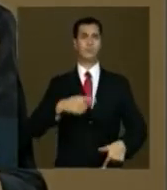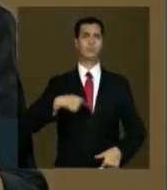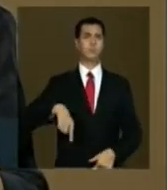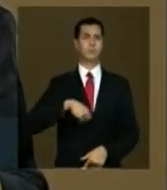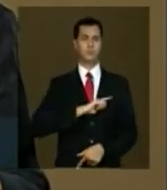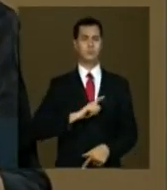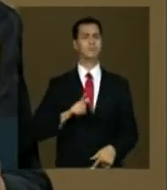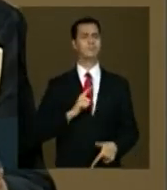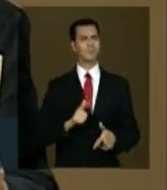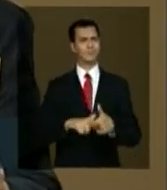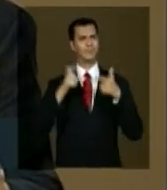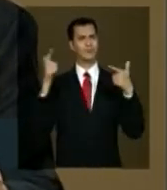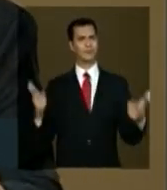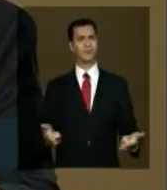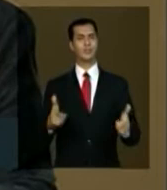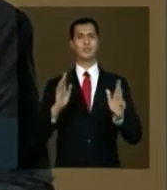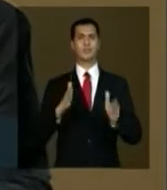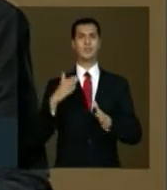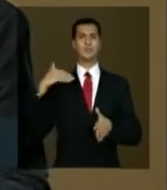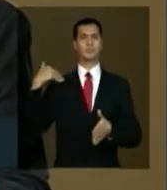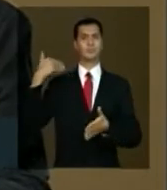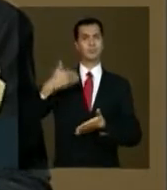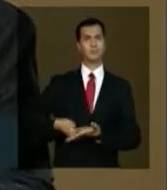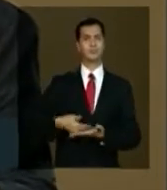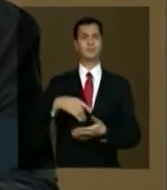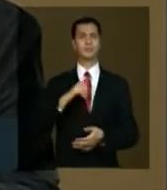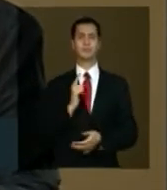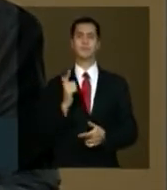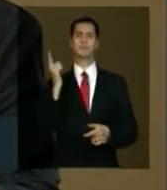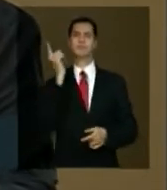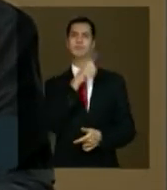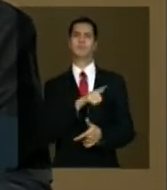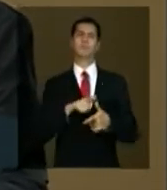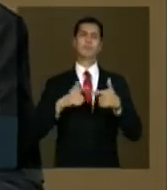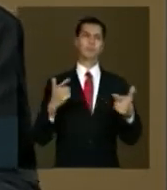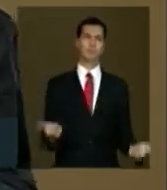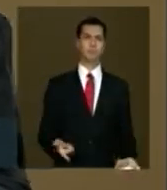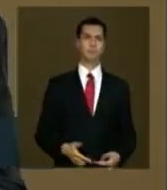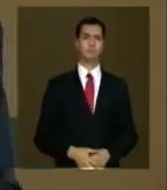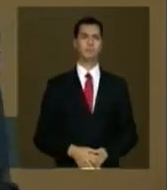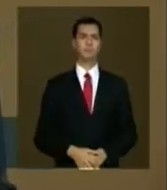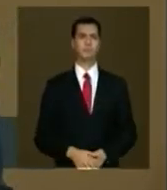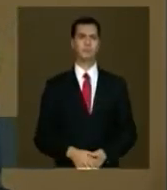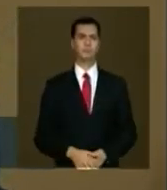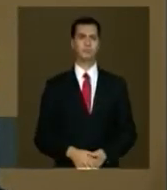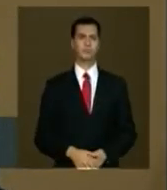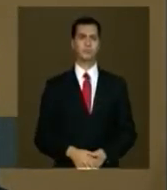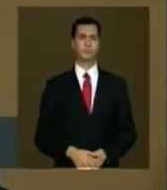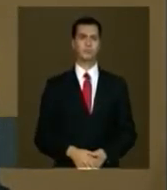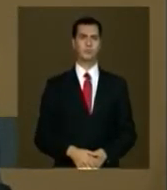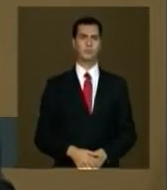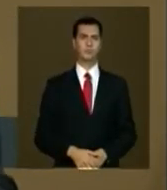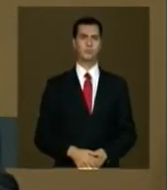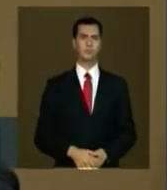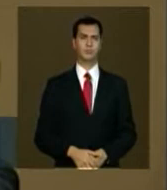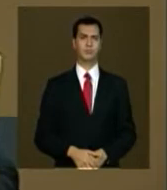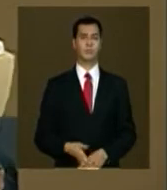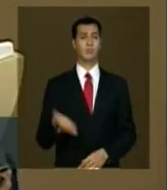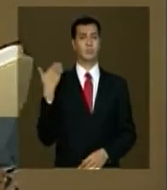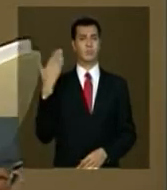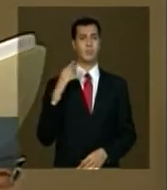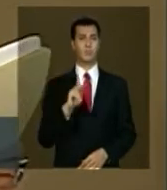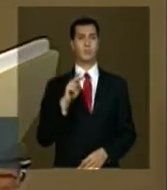resultados positivos ao longo do último período como afirma o estudo o último estudo divulgado pelo